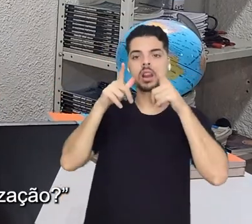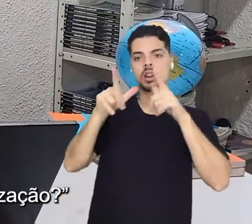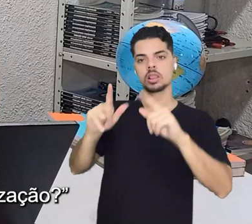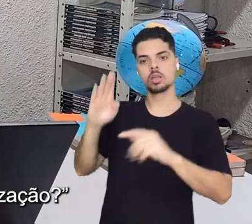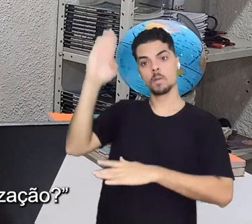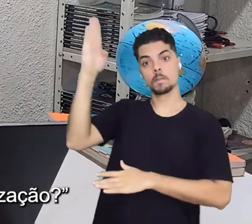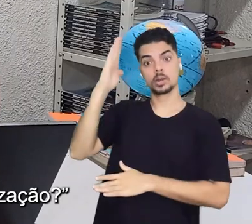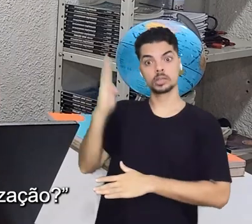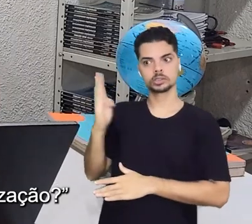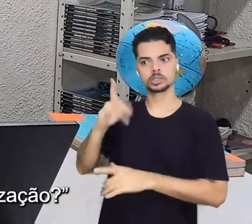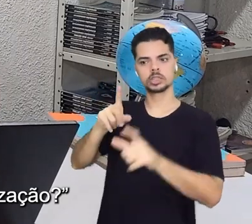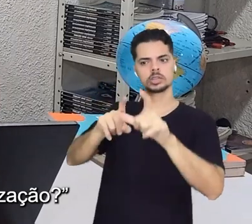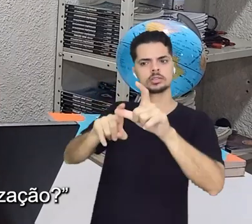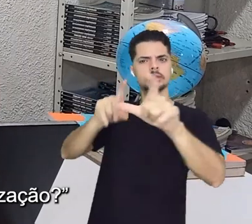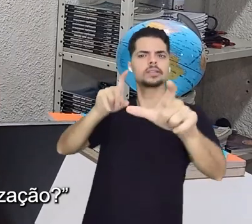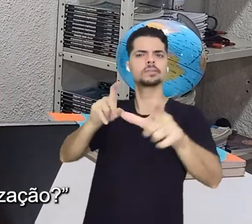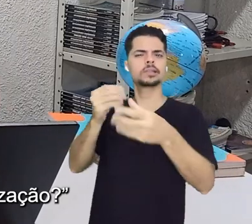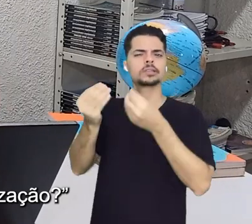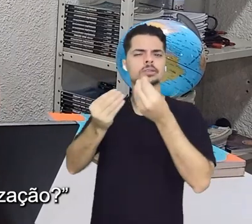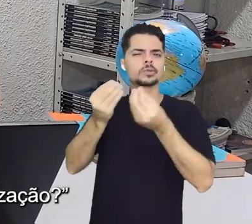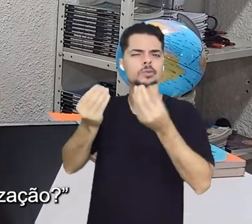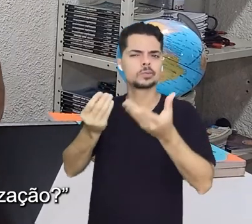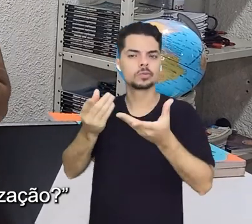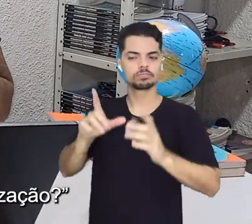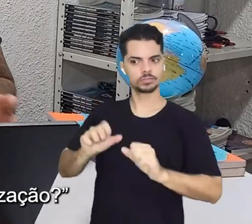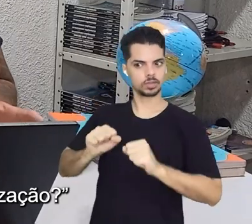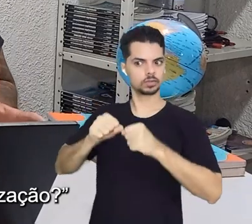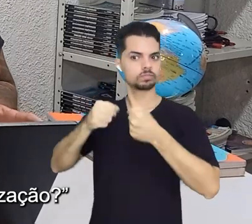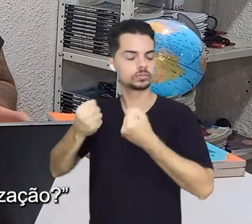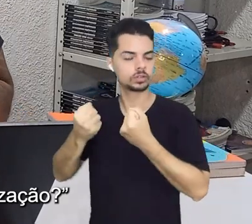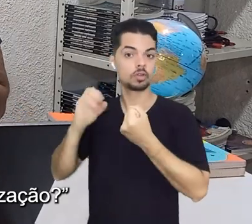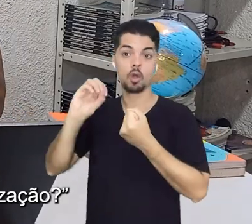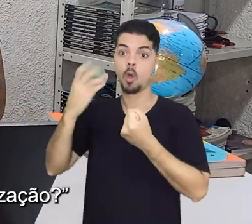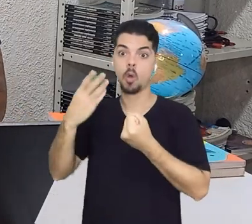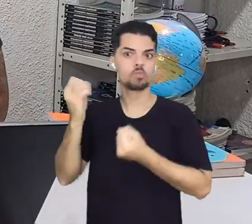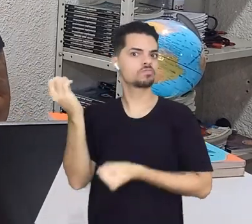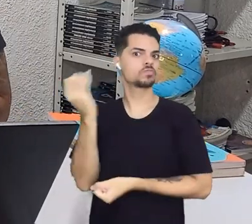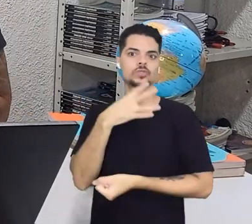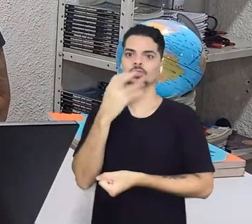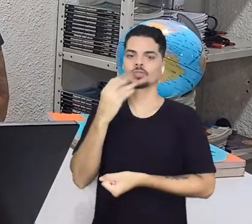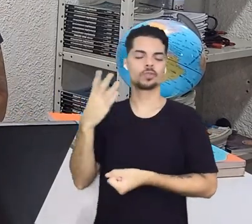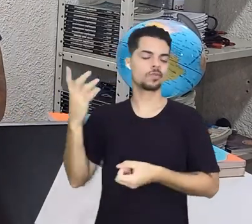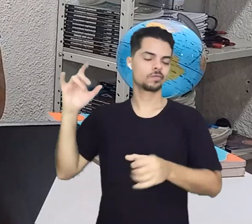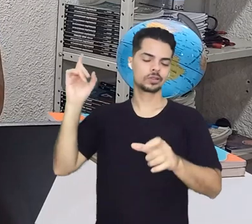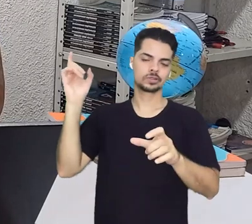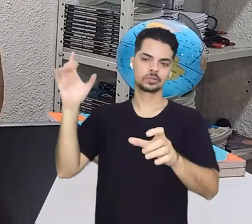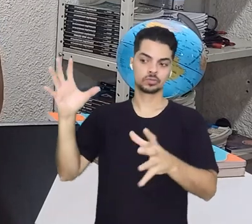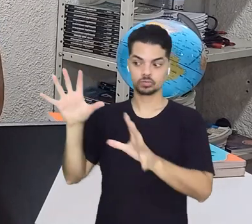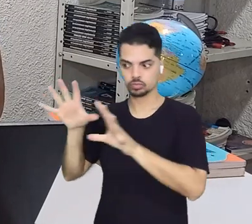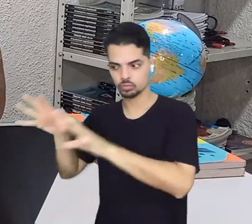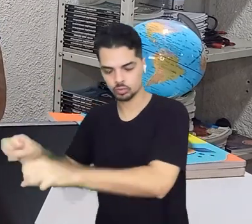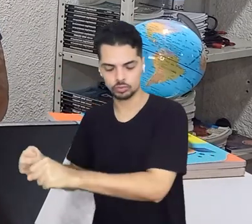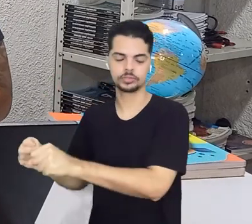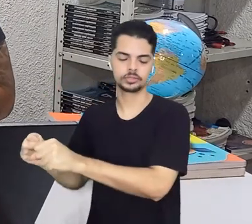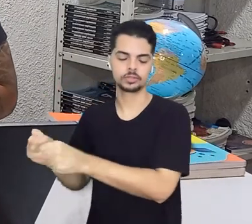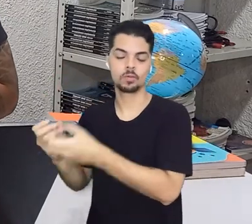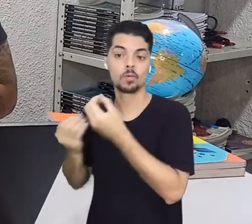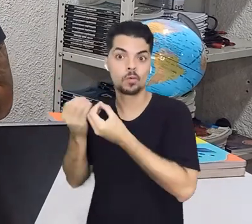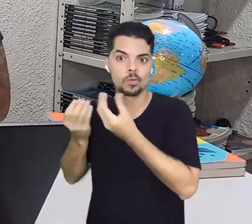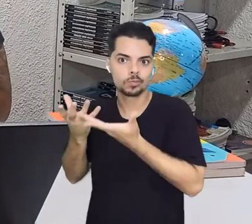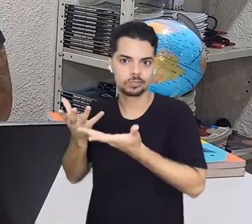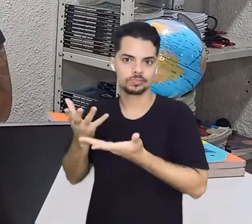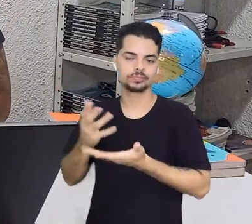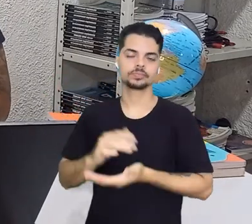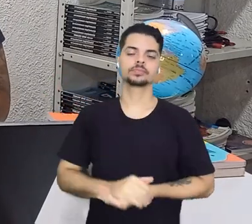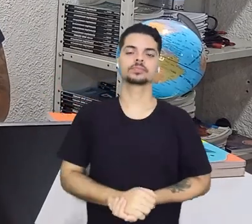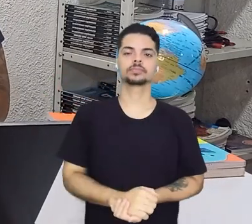na Independência, Autonomia ou Nova Colonização. Bem, esse texto é um